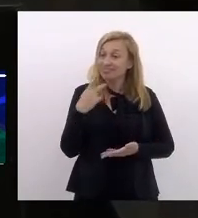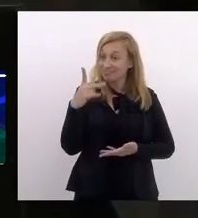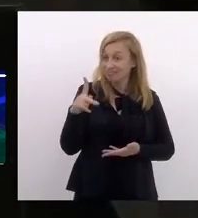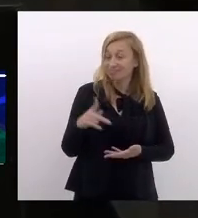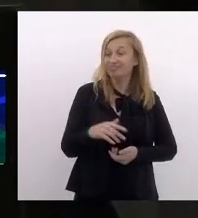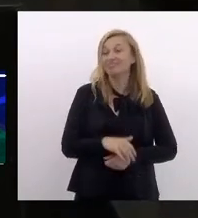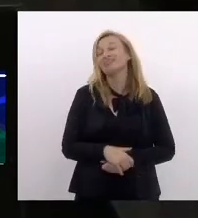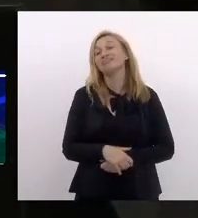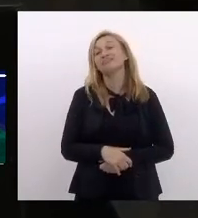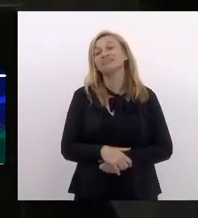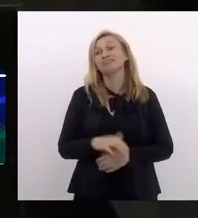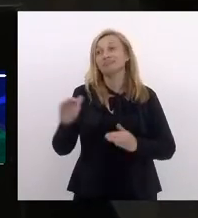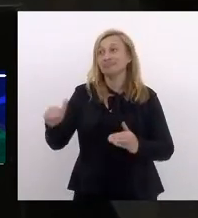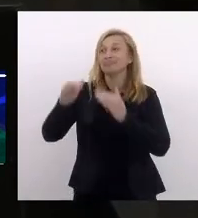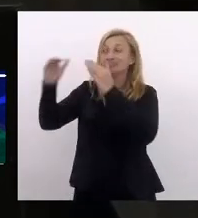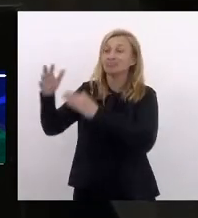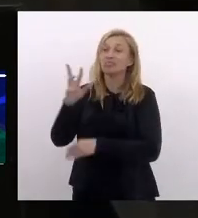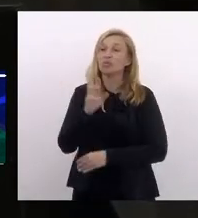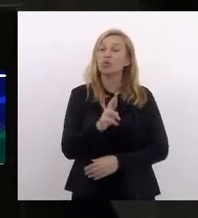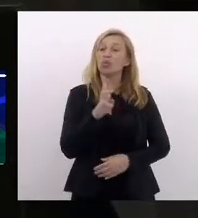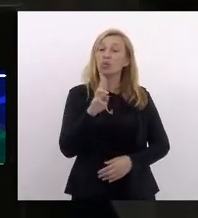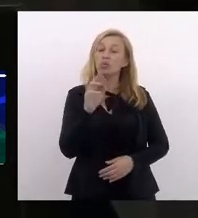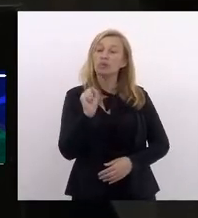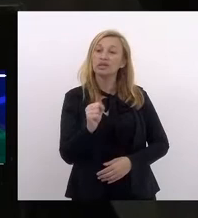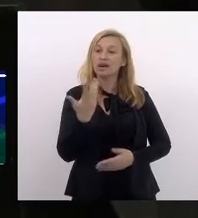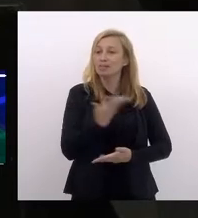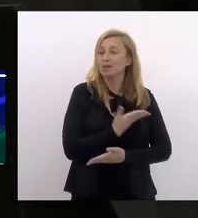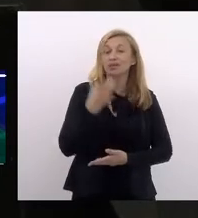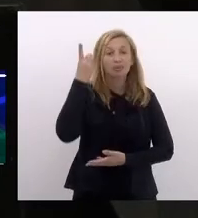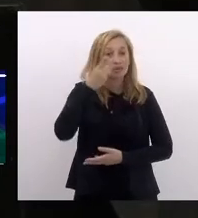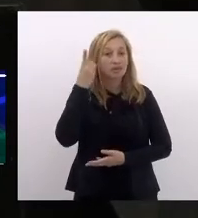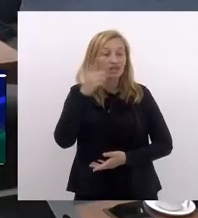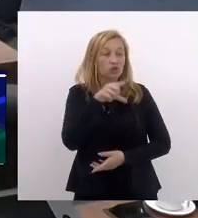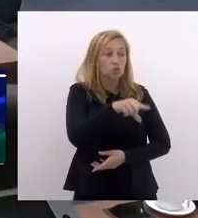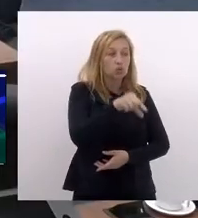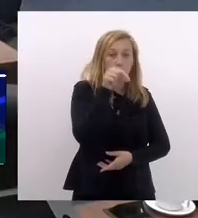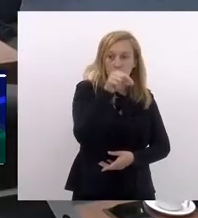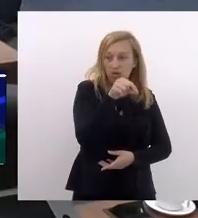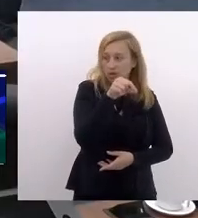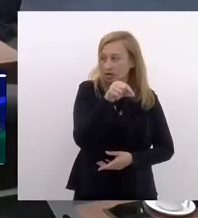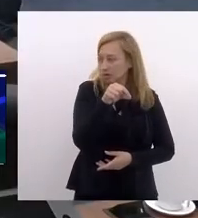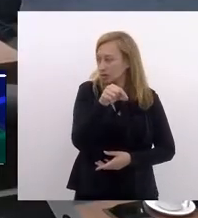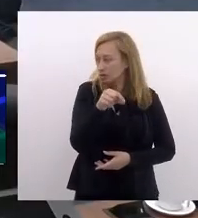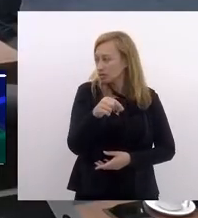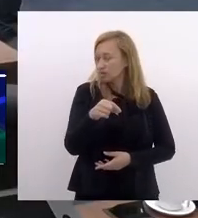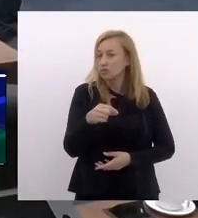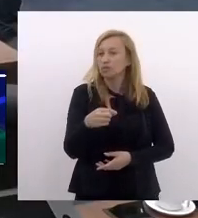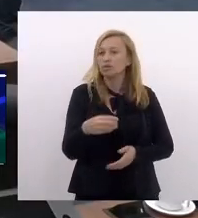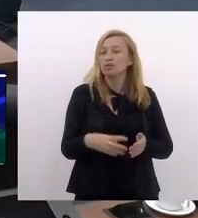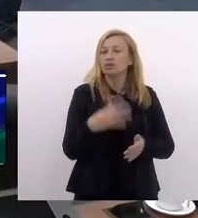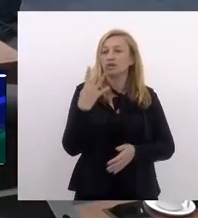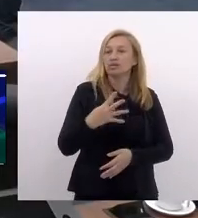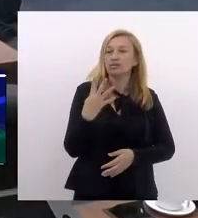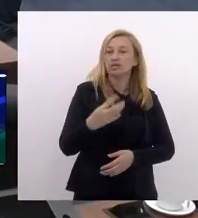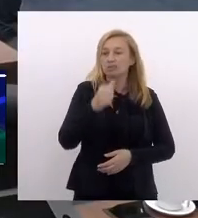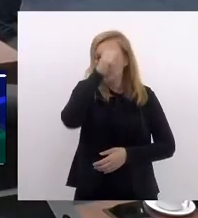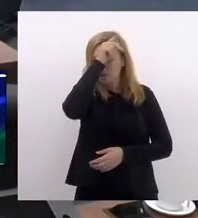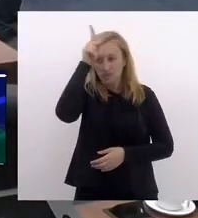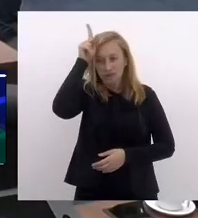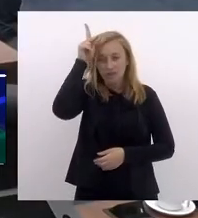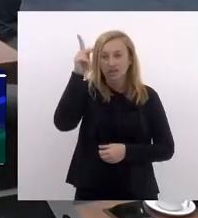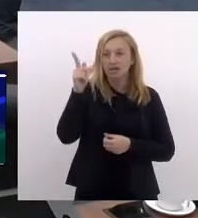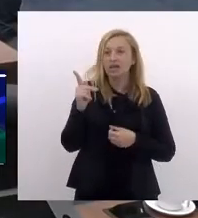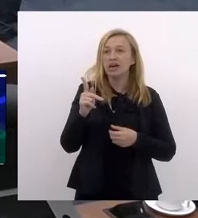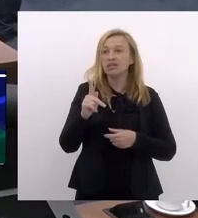Excelência. Rubens Bontempo, nosso colega deputado, foi eleito pela quarta vez para a Prefeitura de Petrópolis